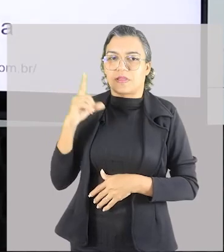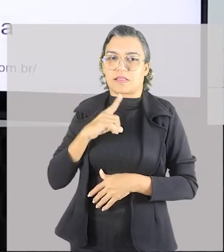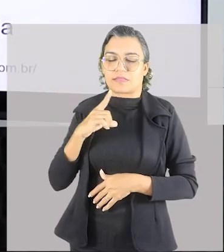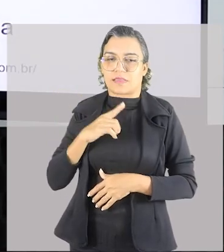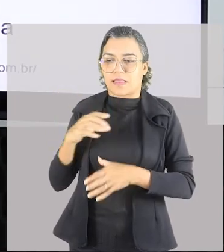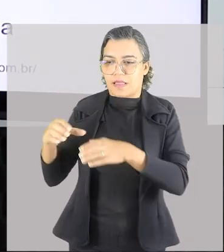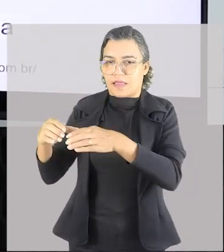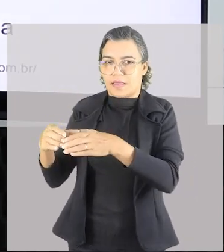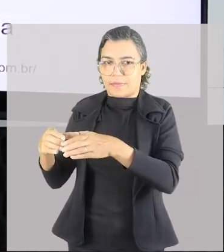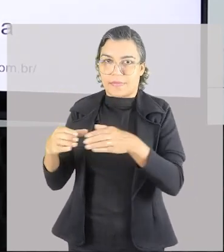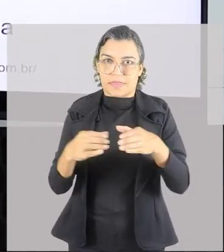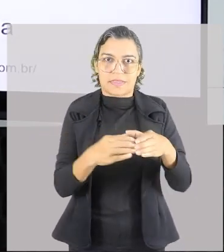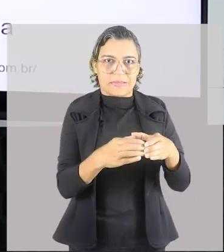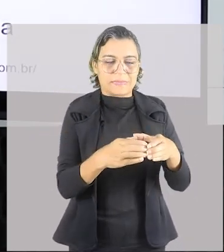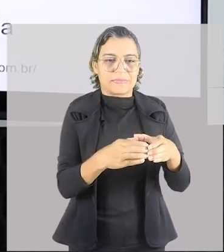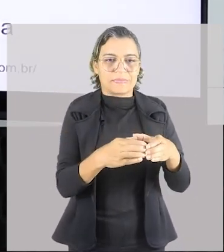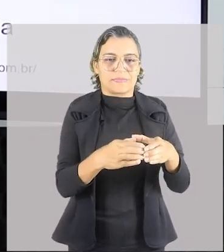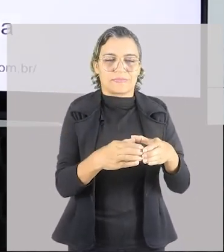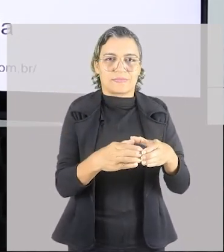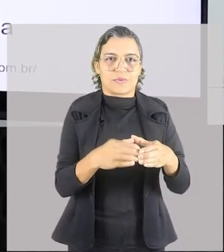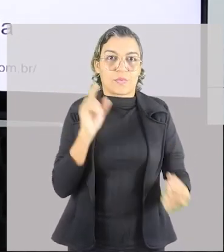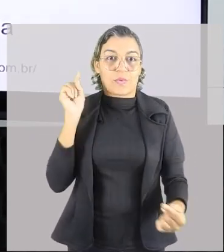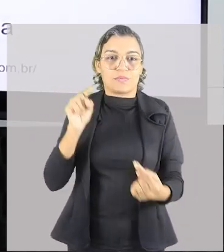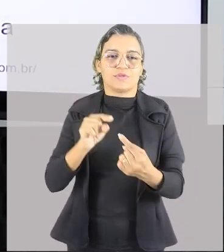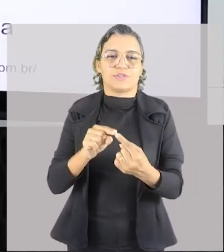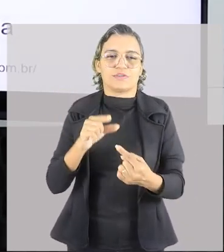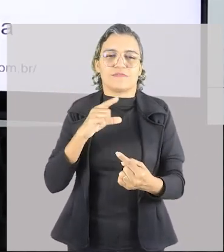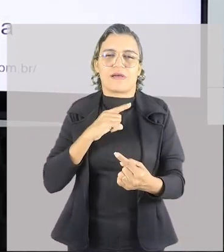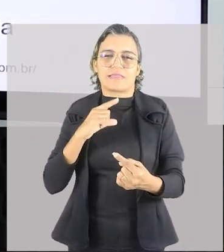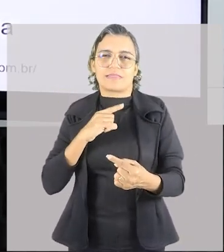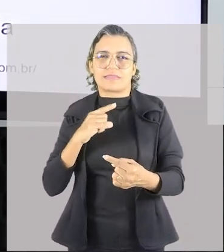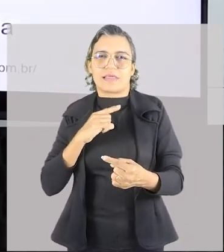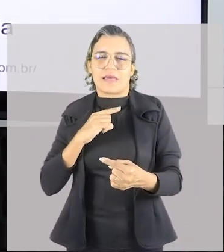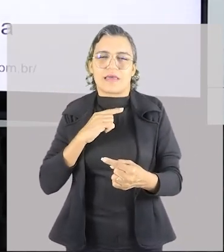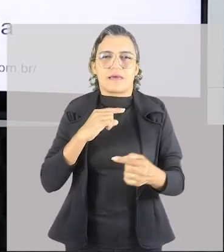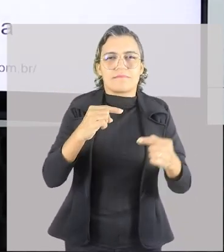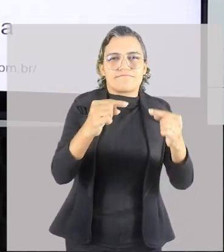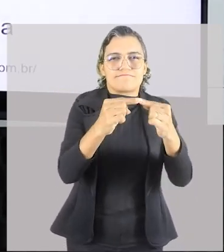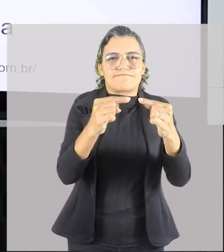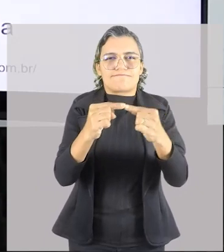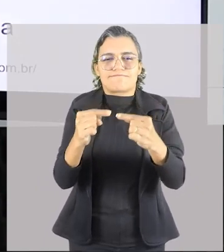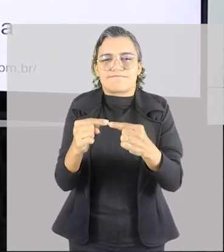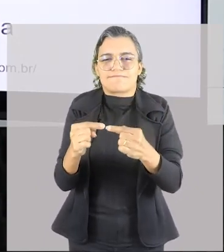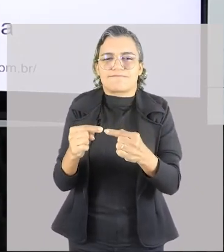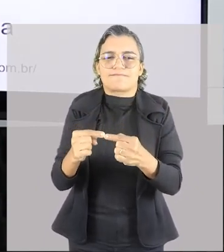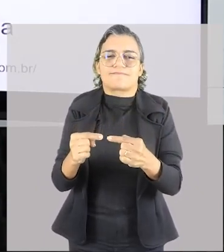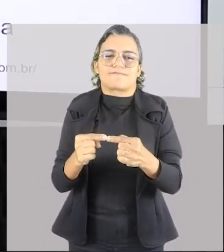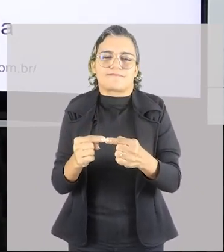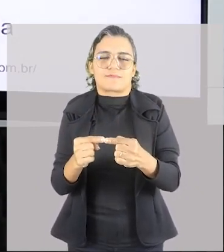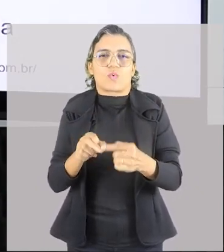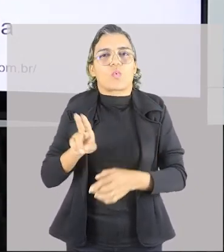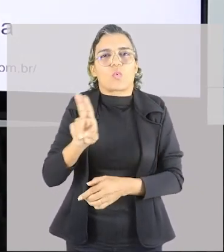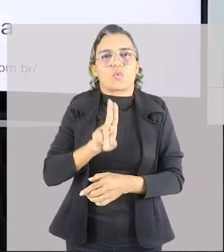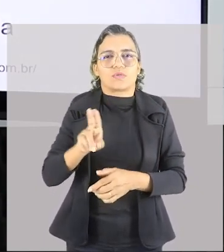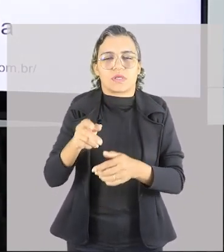duas equipes, né? E o objetivo é ter essa sincronia entre esses jogadores ali com o manuseio daquele taco para que